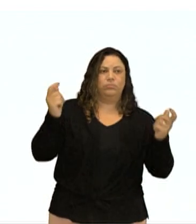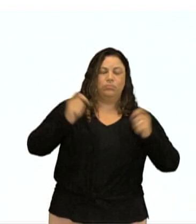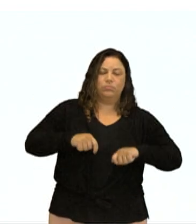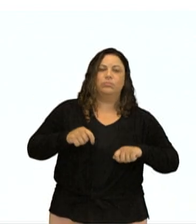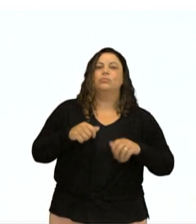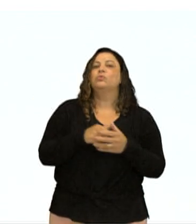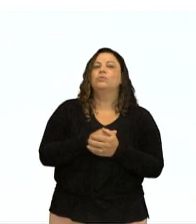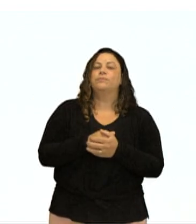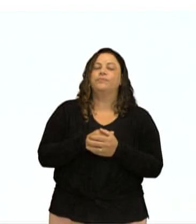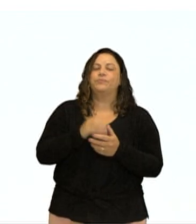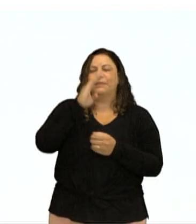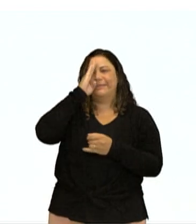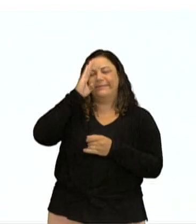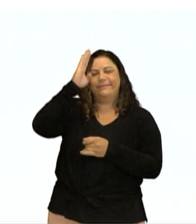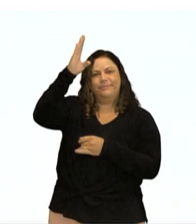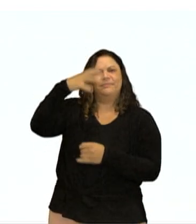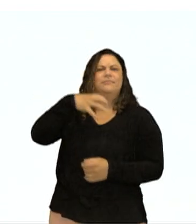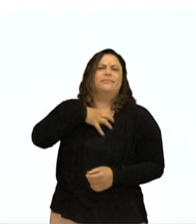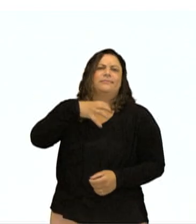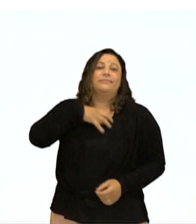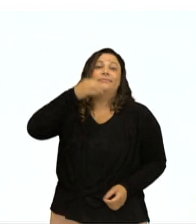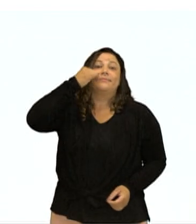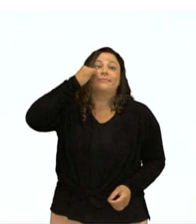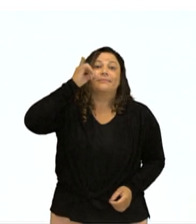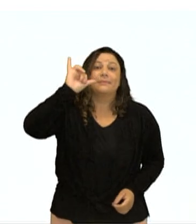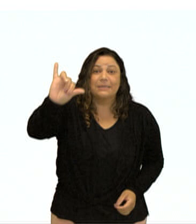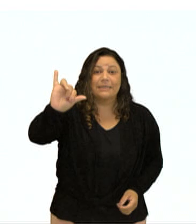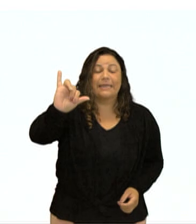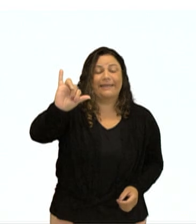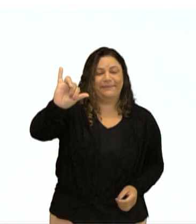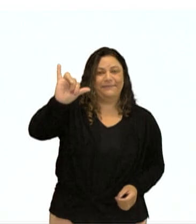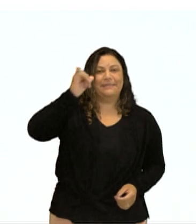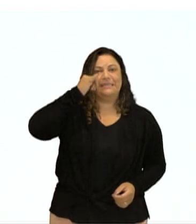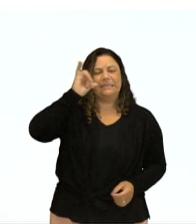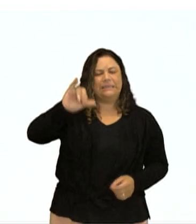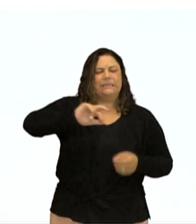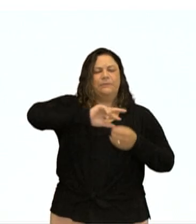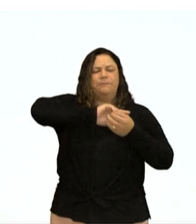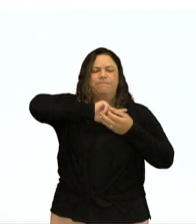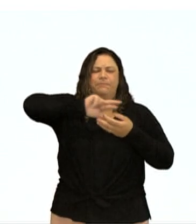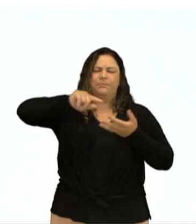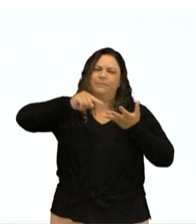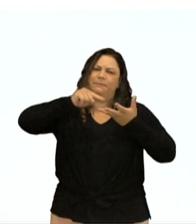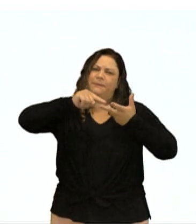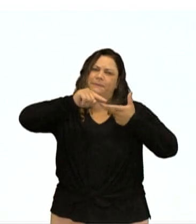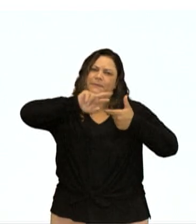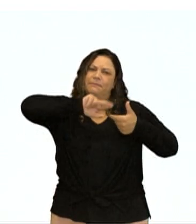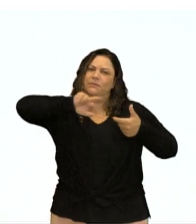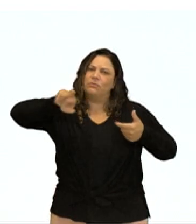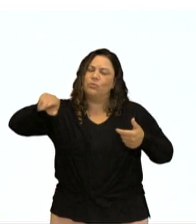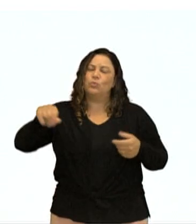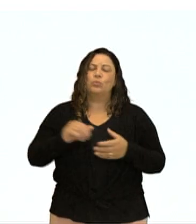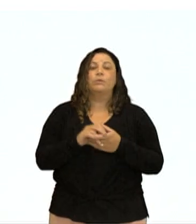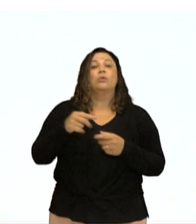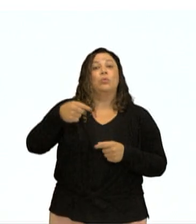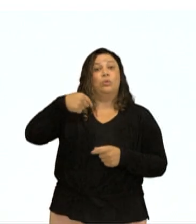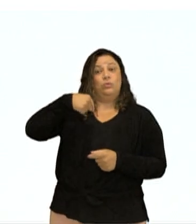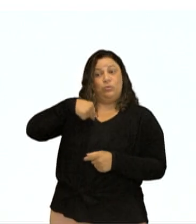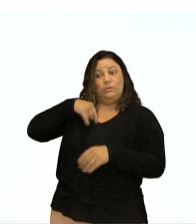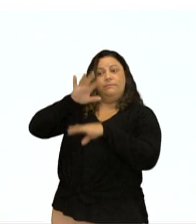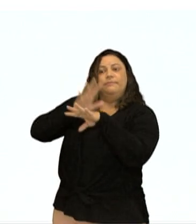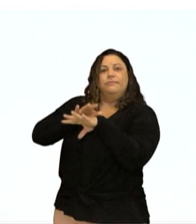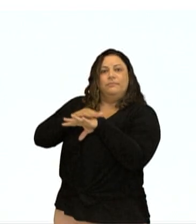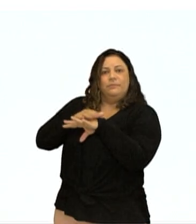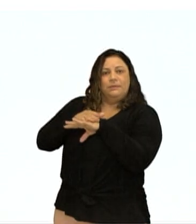trata-se da principal forma de prevenção de inúmeras doenças. Então, quando eu estou doente